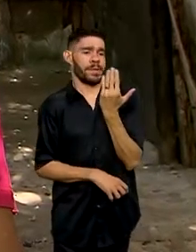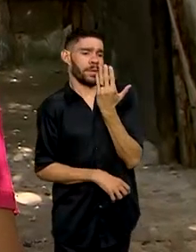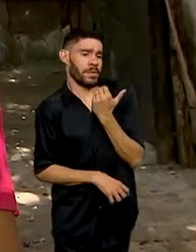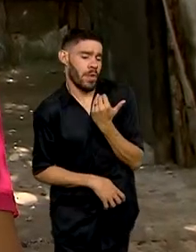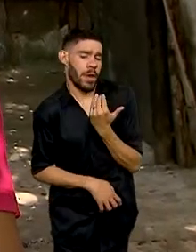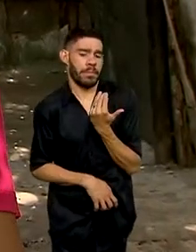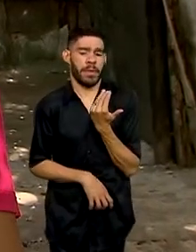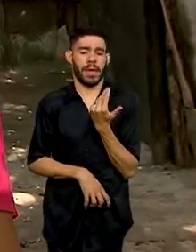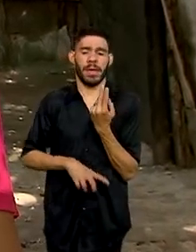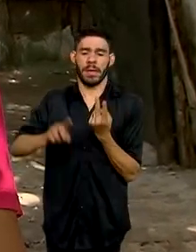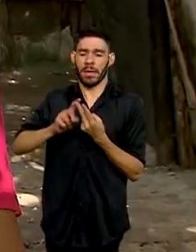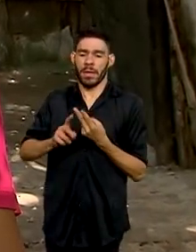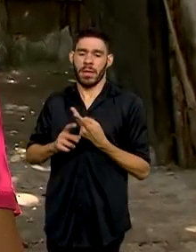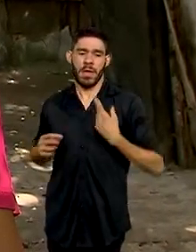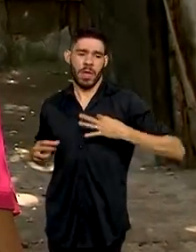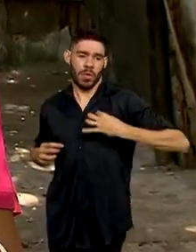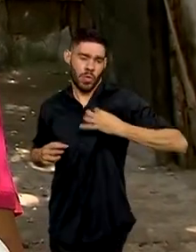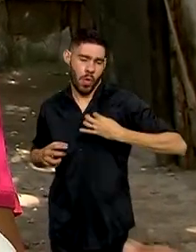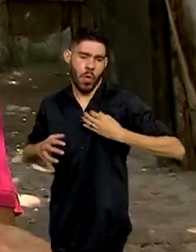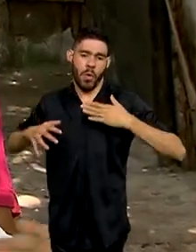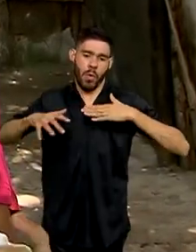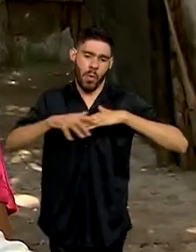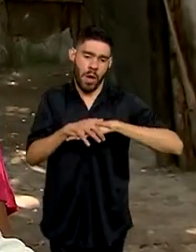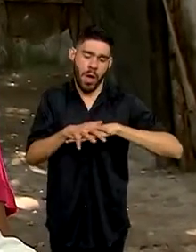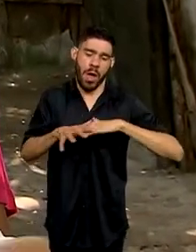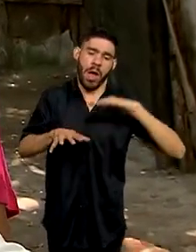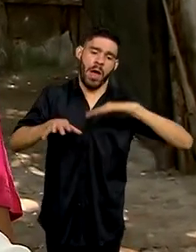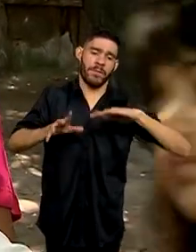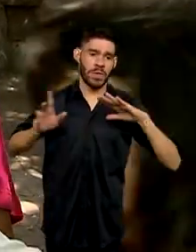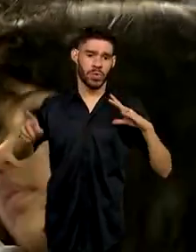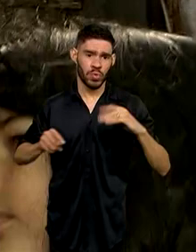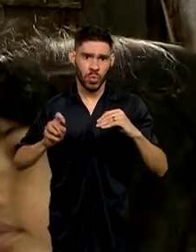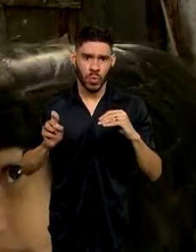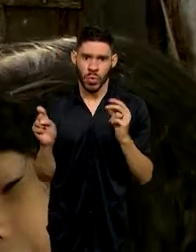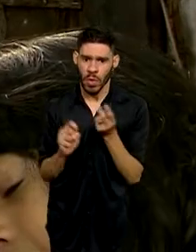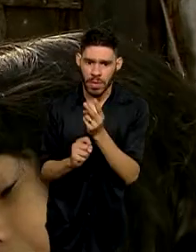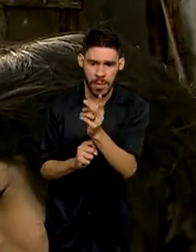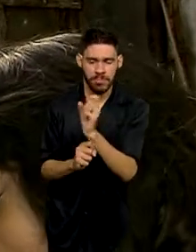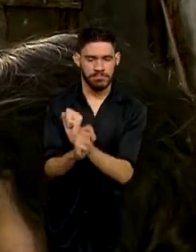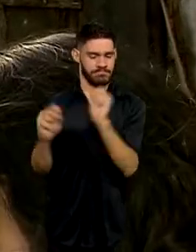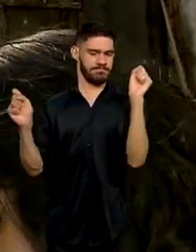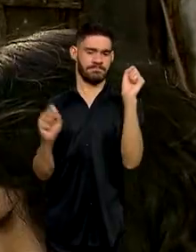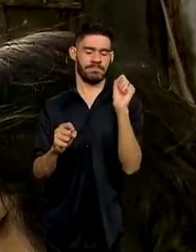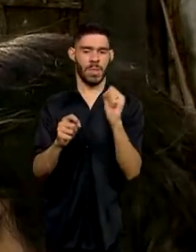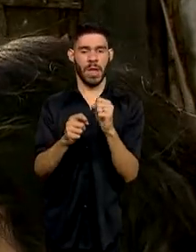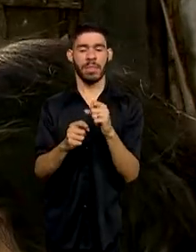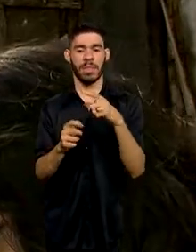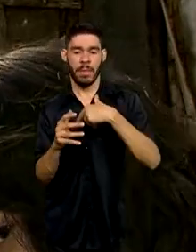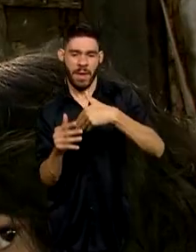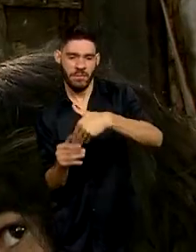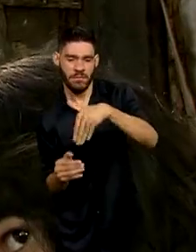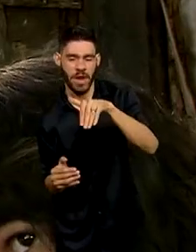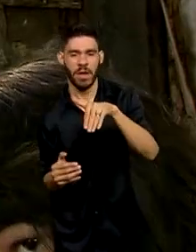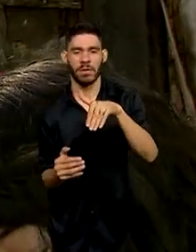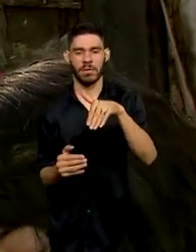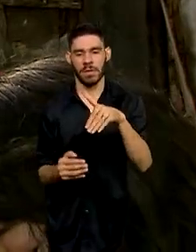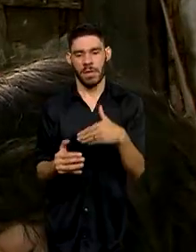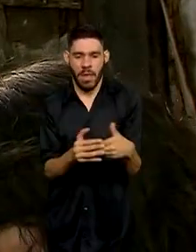vem o vestir, o calçar. Às vezes, né, que não dá para tudo isso. Também a fralda do menino.